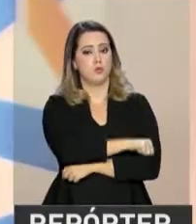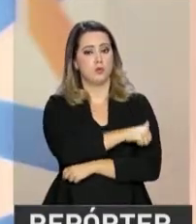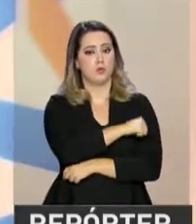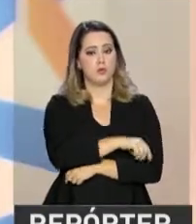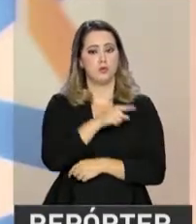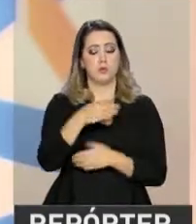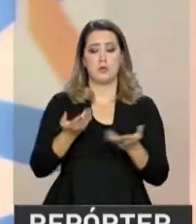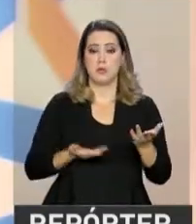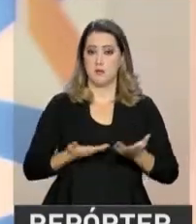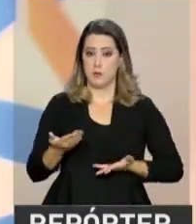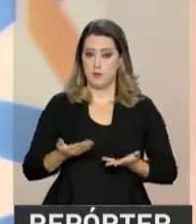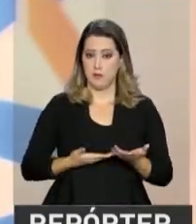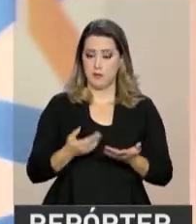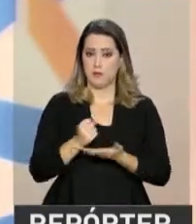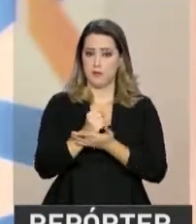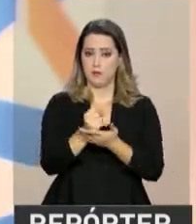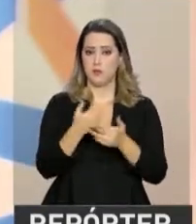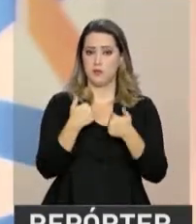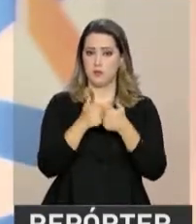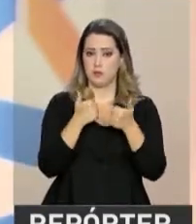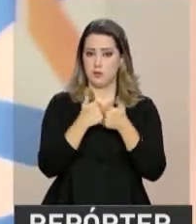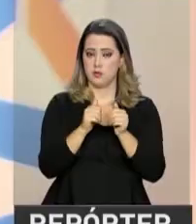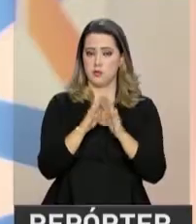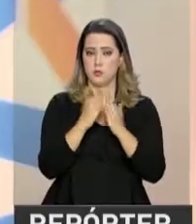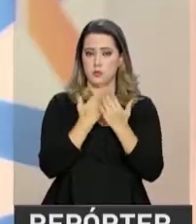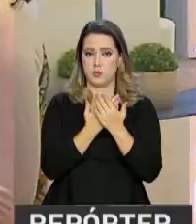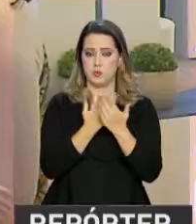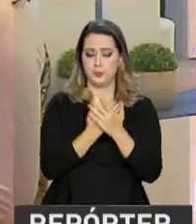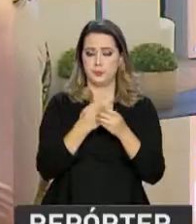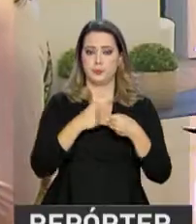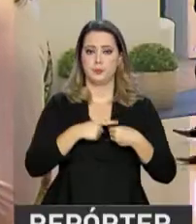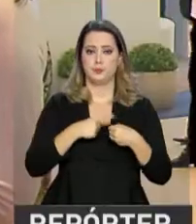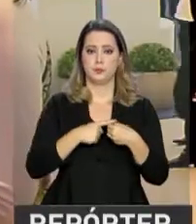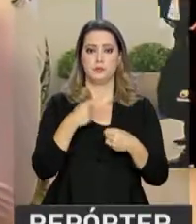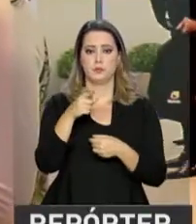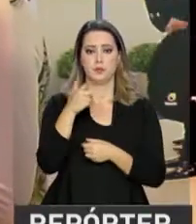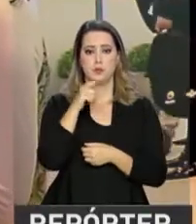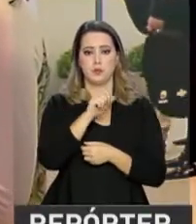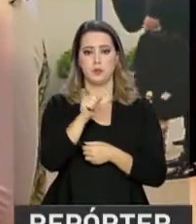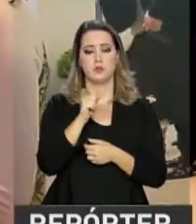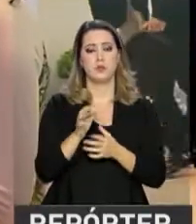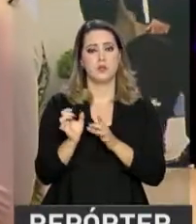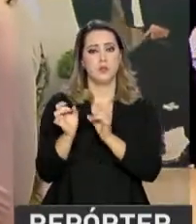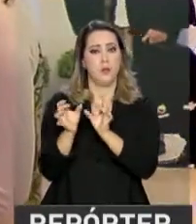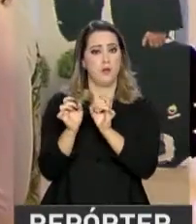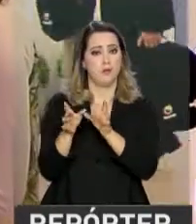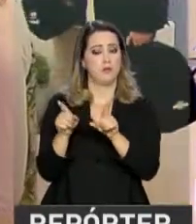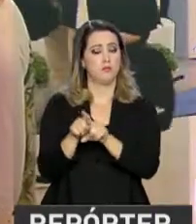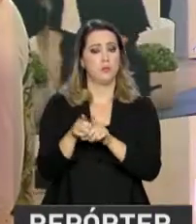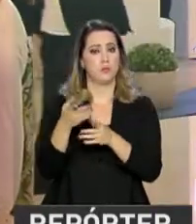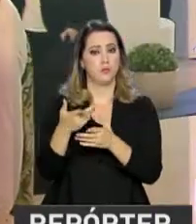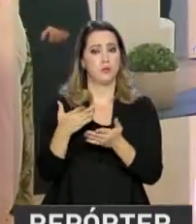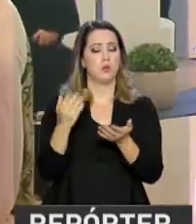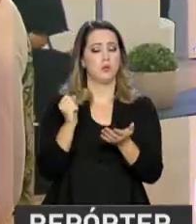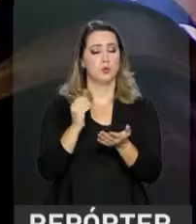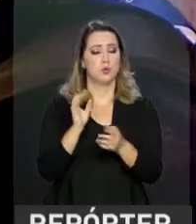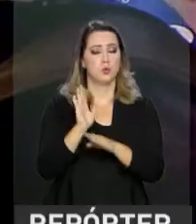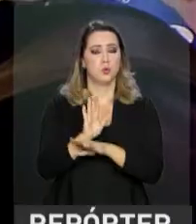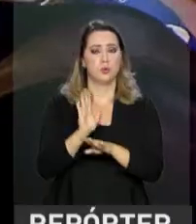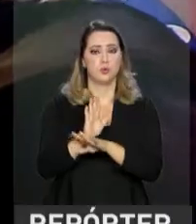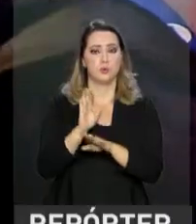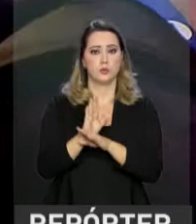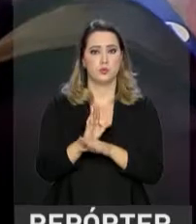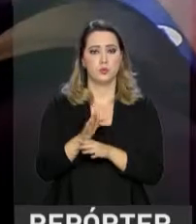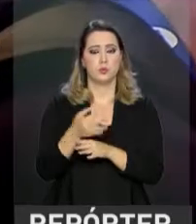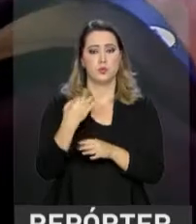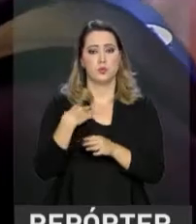Ele presta serviços de transporte escolar para o município. Ganhou a licitação com a ajuda de uma consultoria.